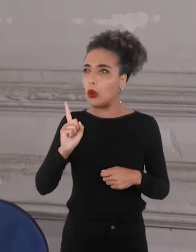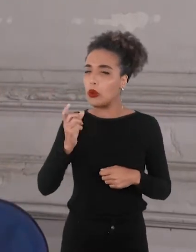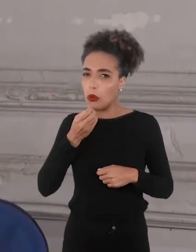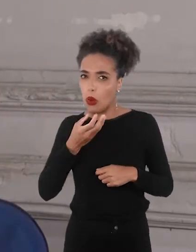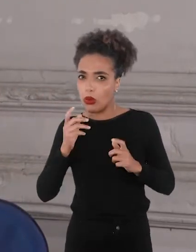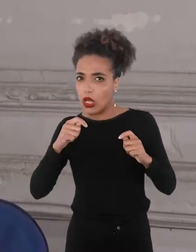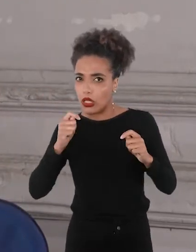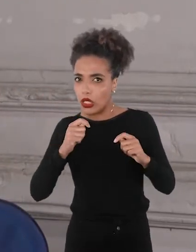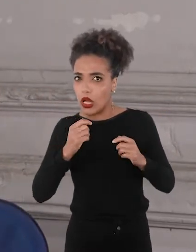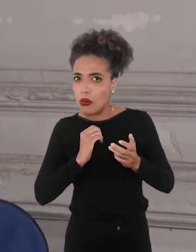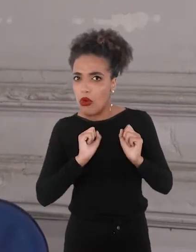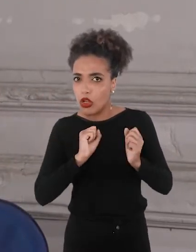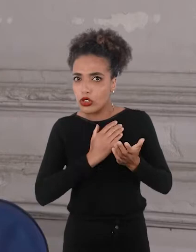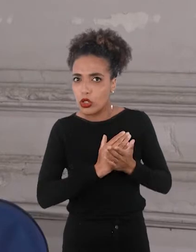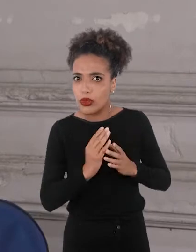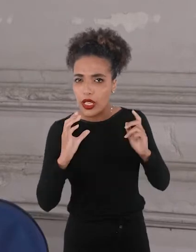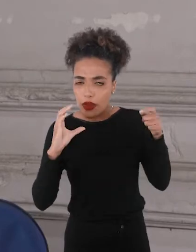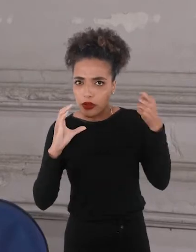Posso botar para rodar?